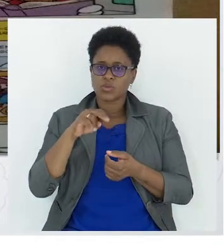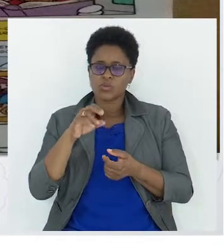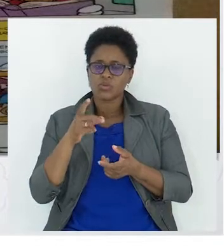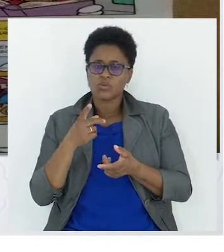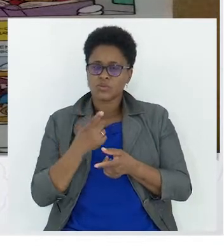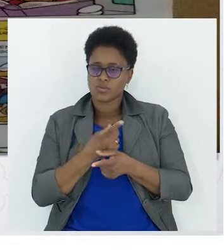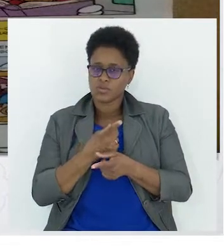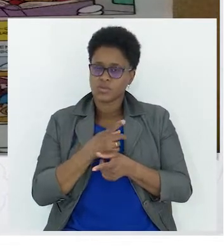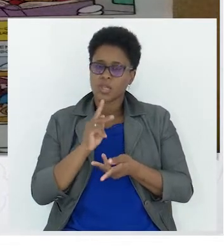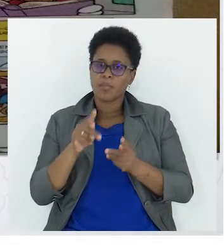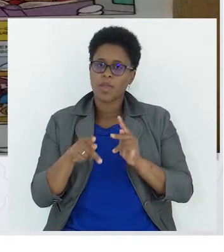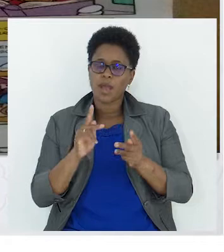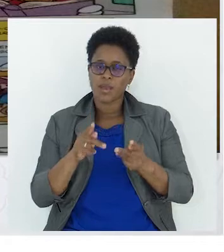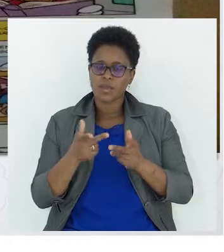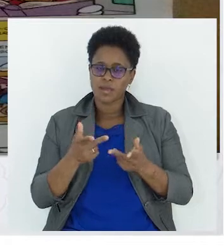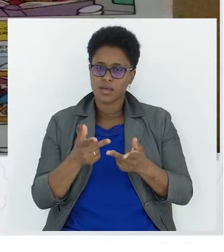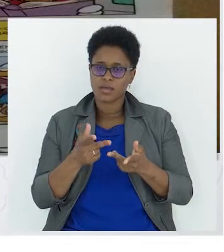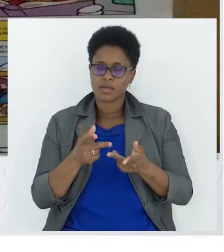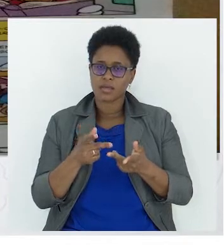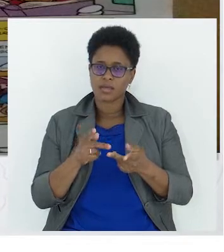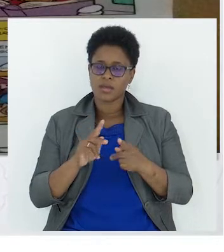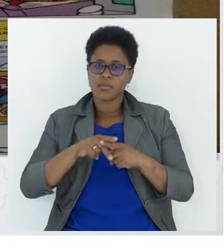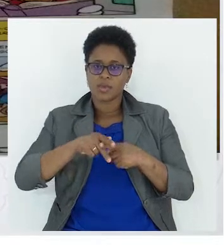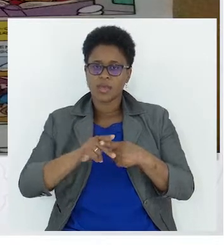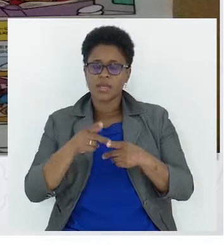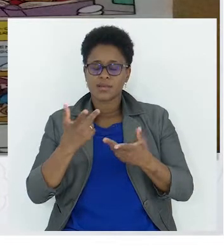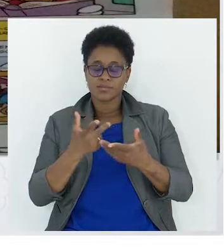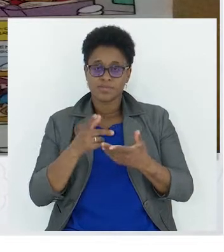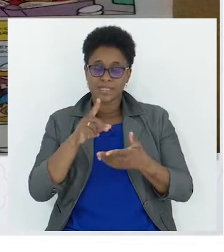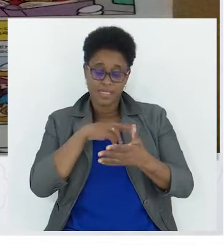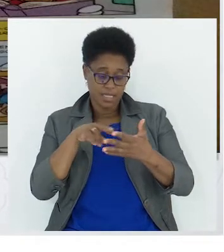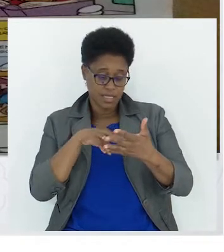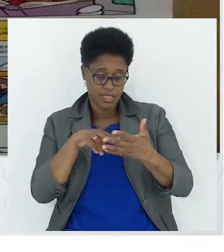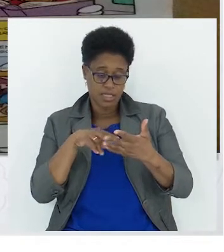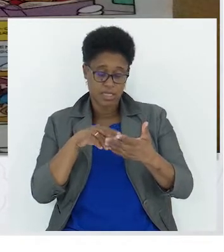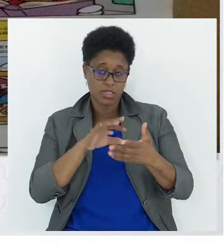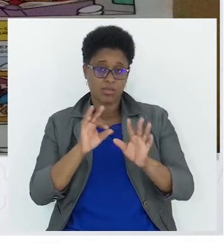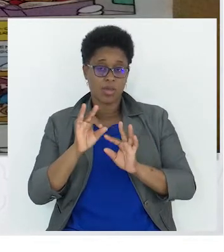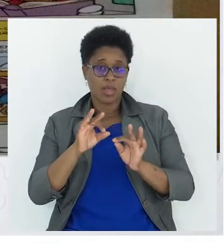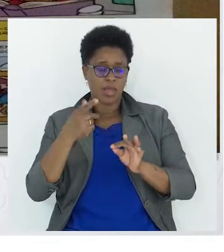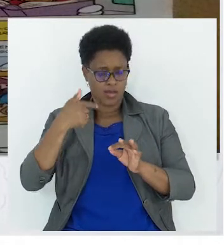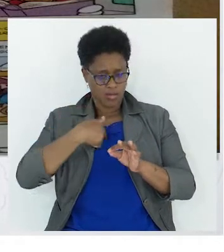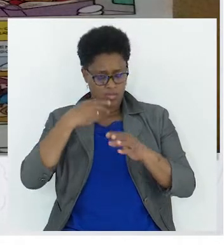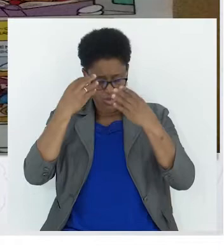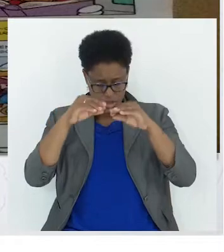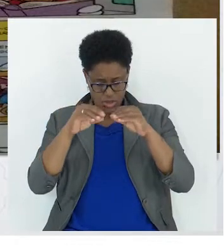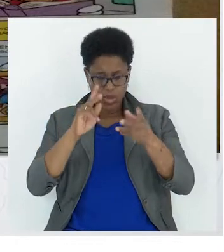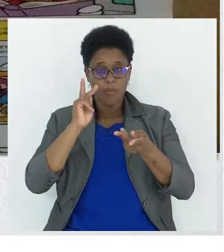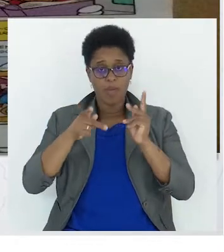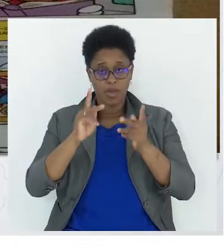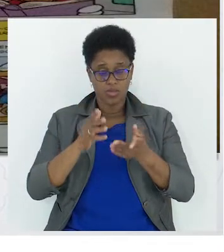noções de mecânica, lições de treino, autodidática, métodos